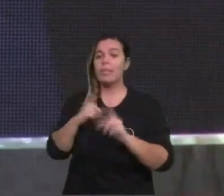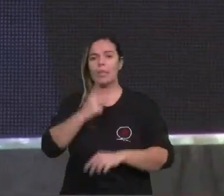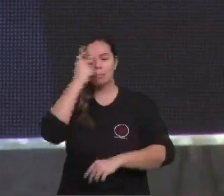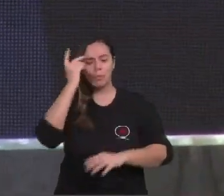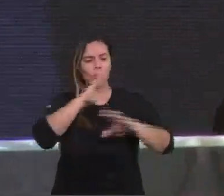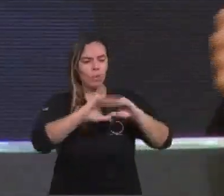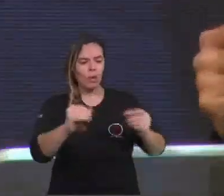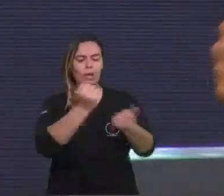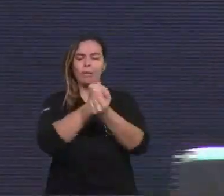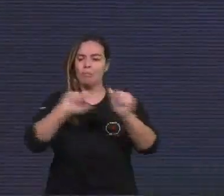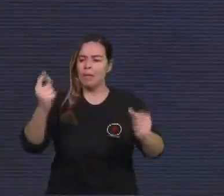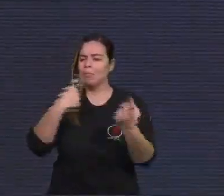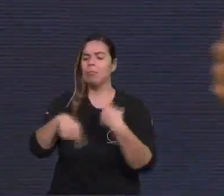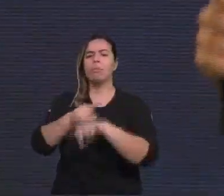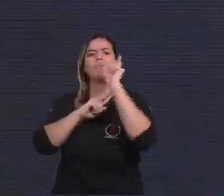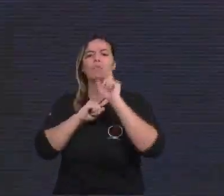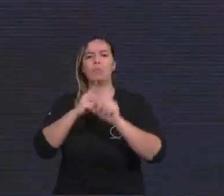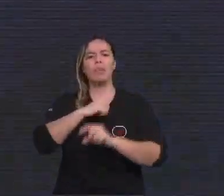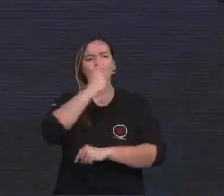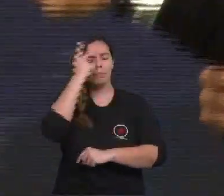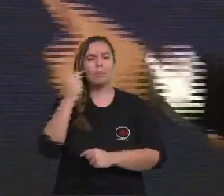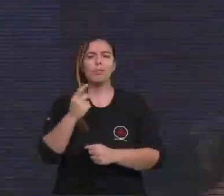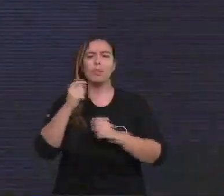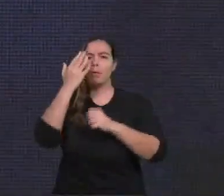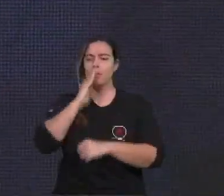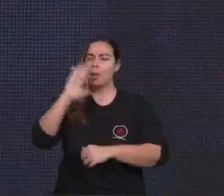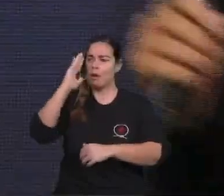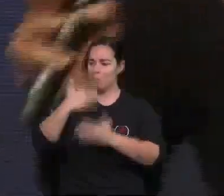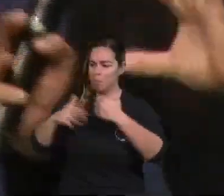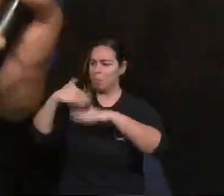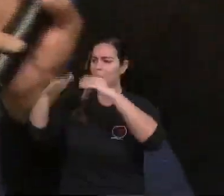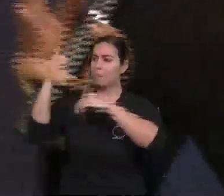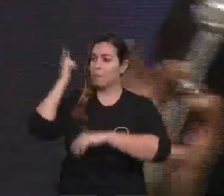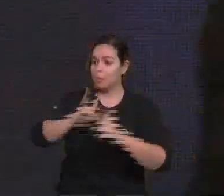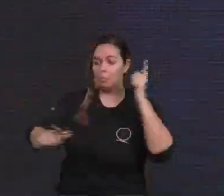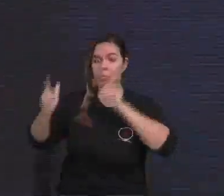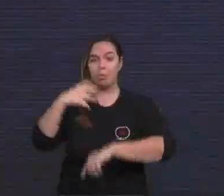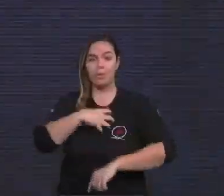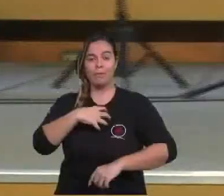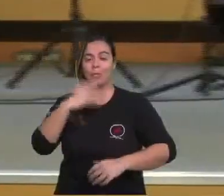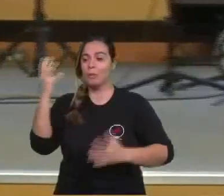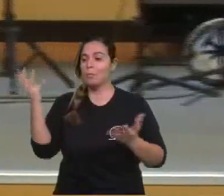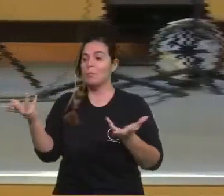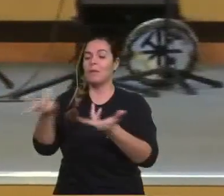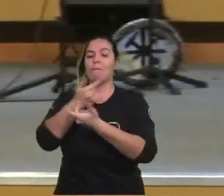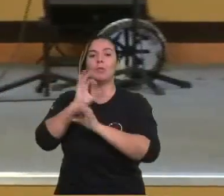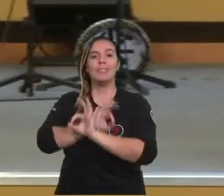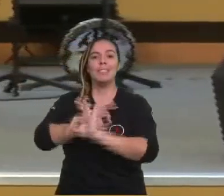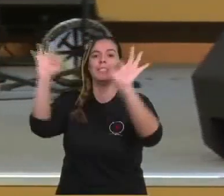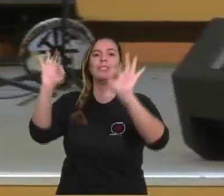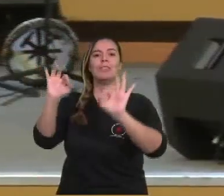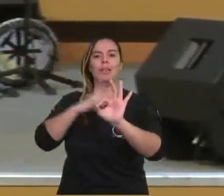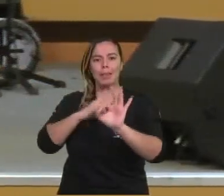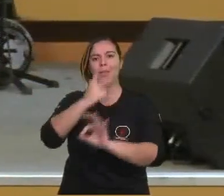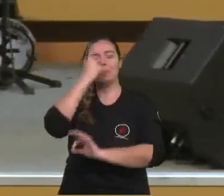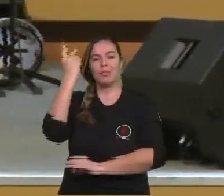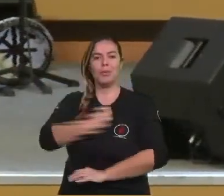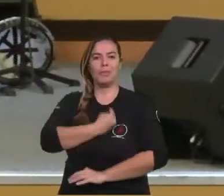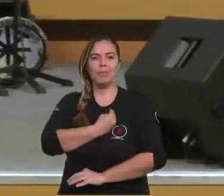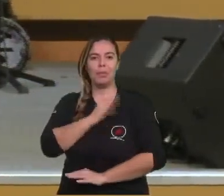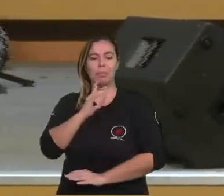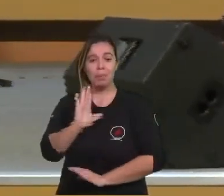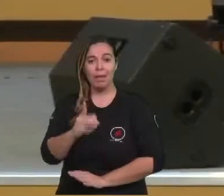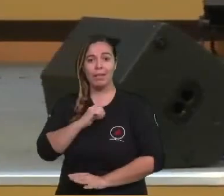curada, liberta, tem gente sendo transformada, tem gente recebendo prosperidade, tem gente vivendo o incrível, o sensacional. Mas tem uma